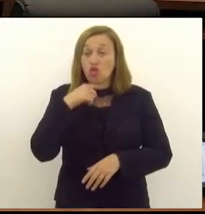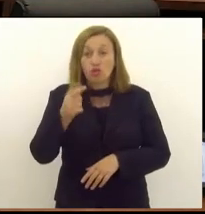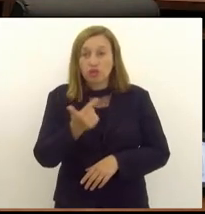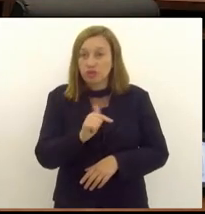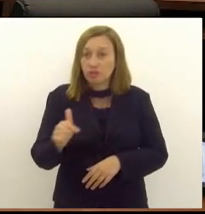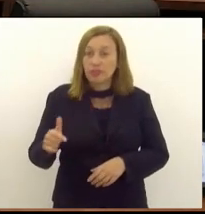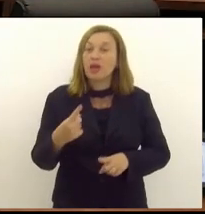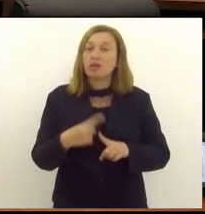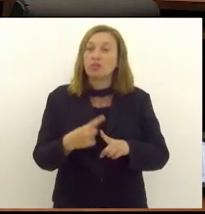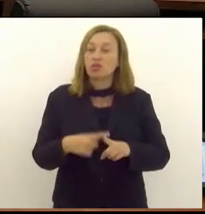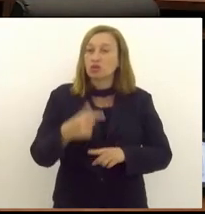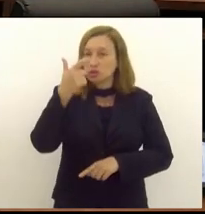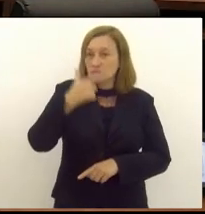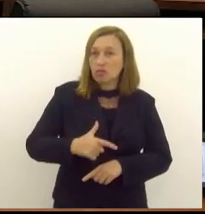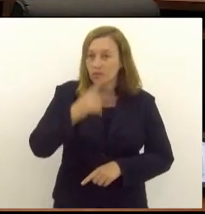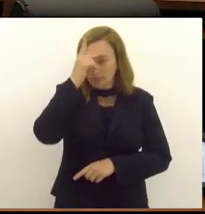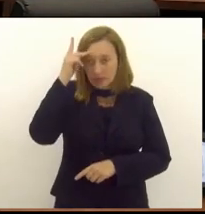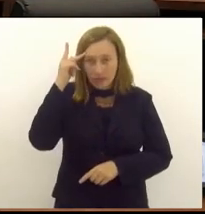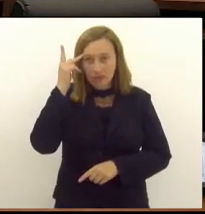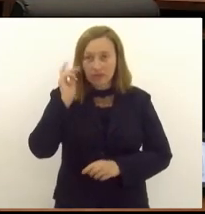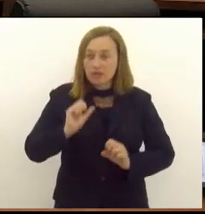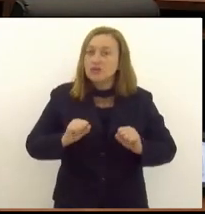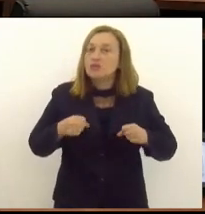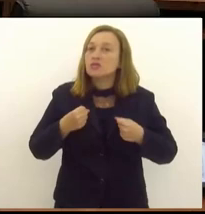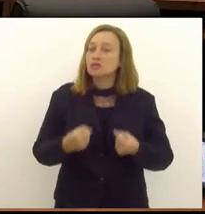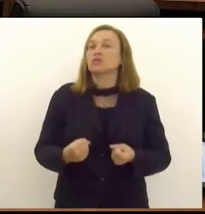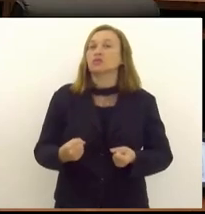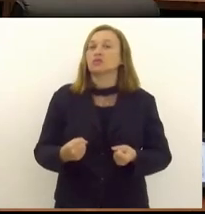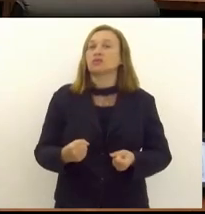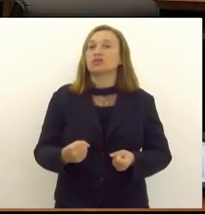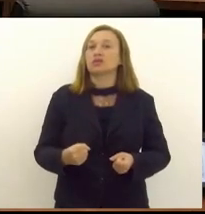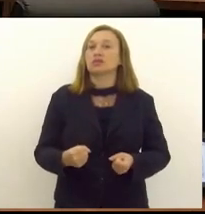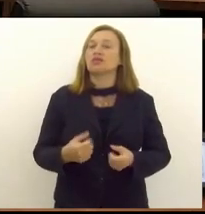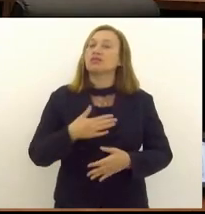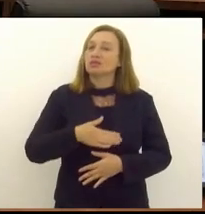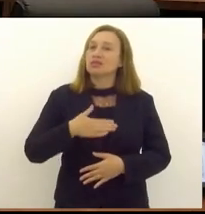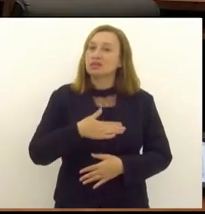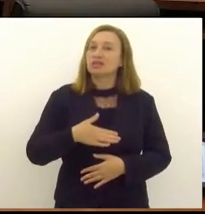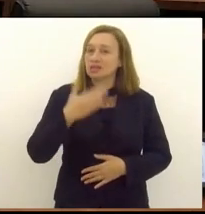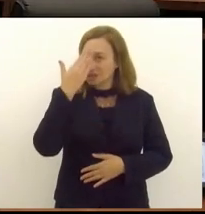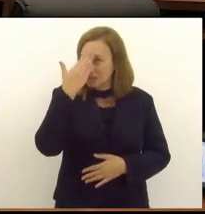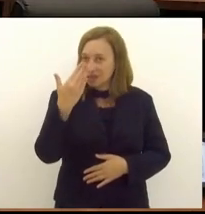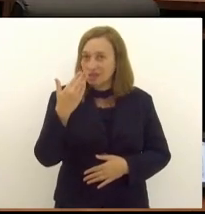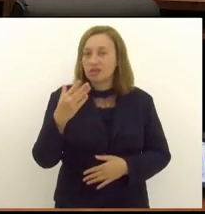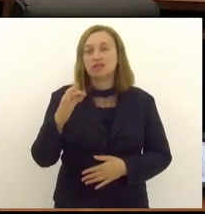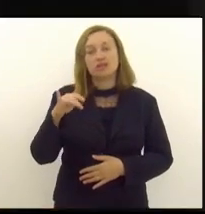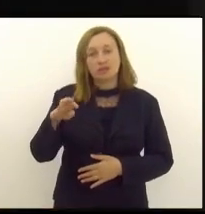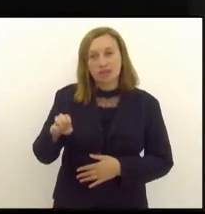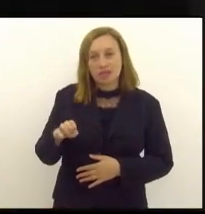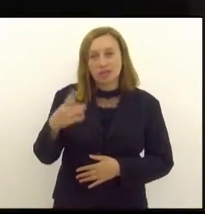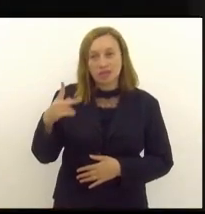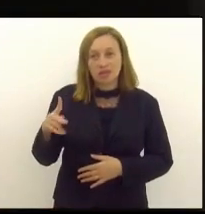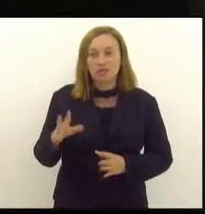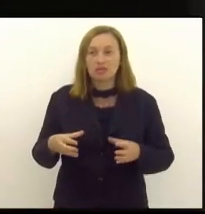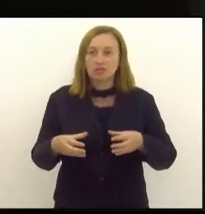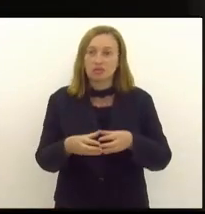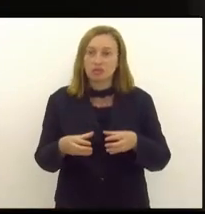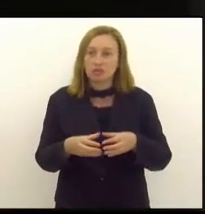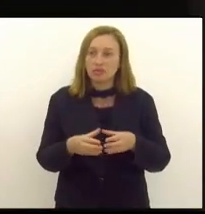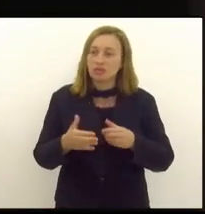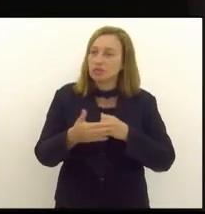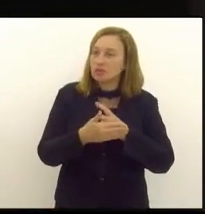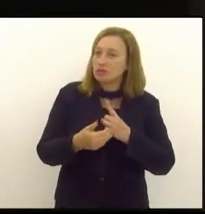dúvida, porque eu sou uma pessoa determinada. E gostaria muito de agradecer ao seu gabinete, que nos acolheu